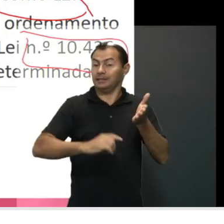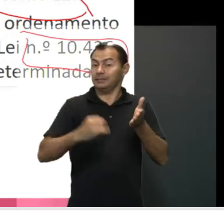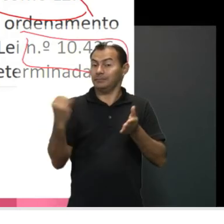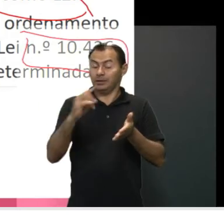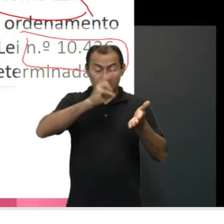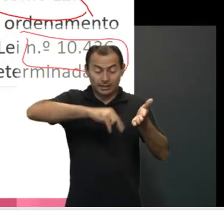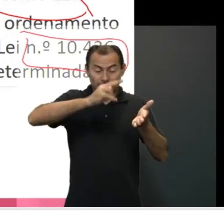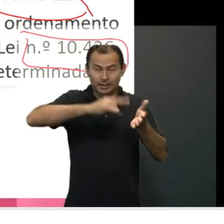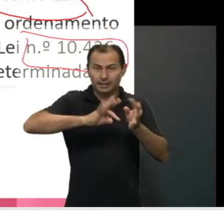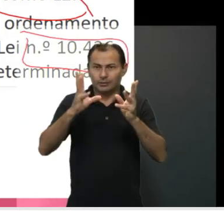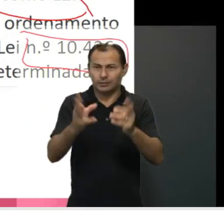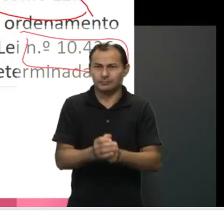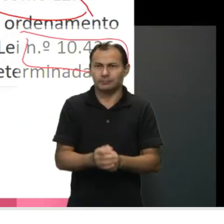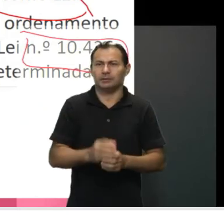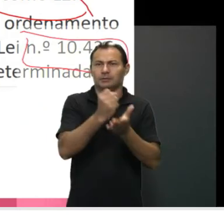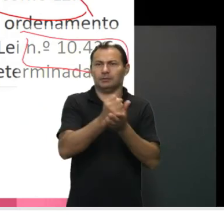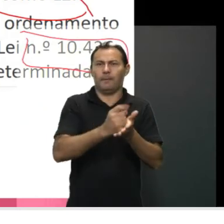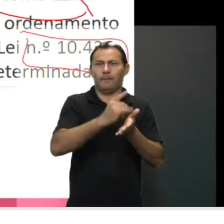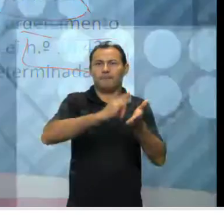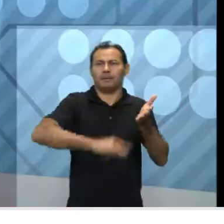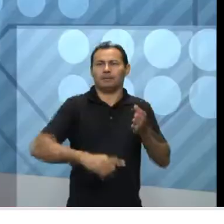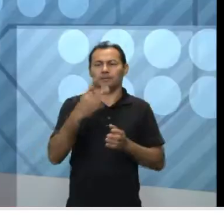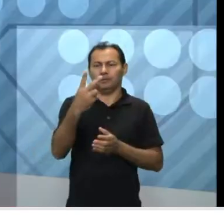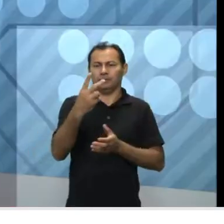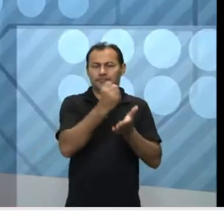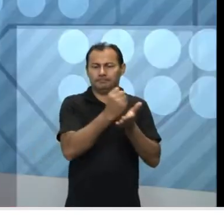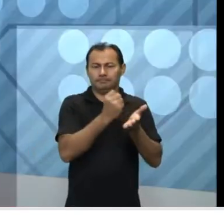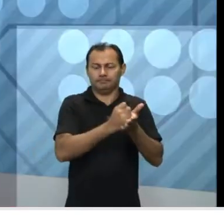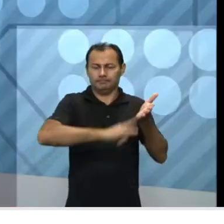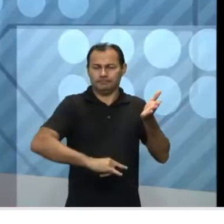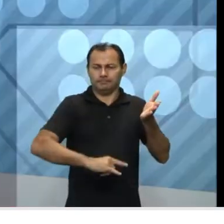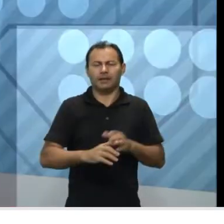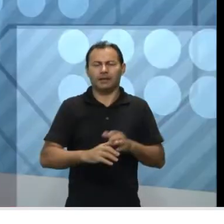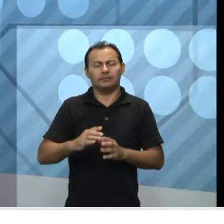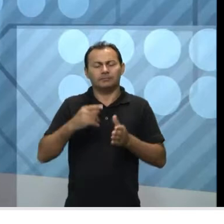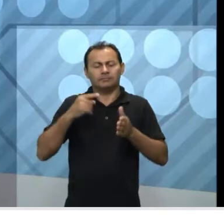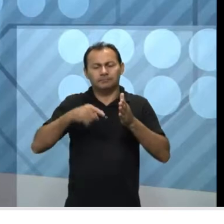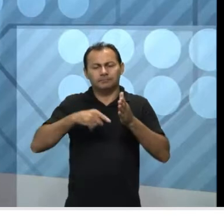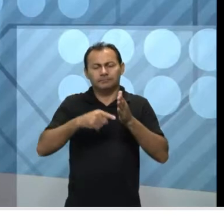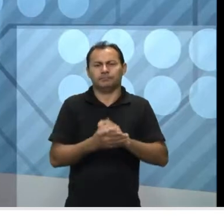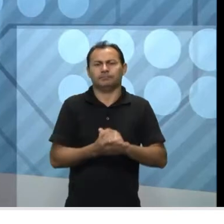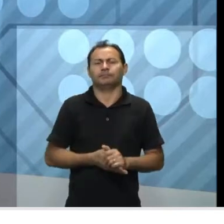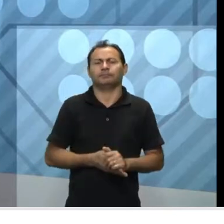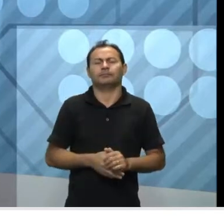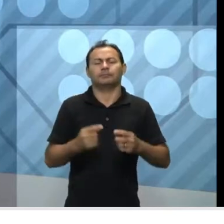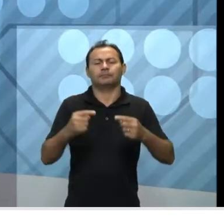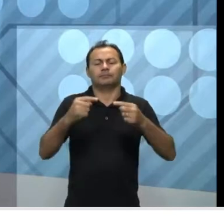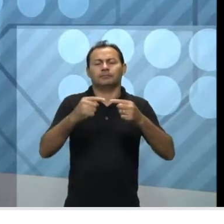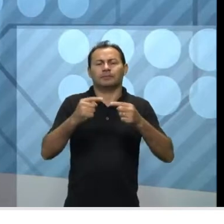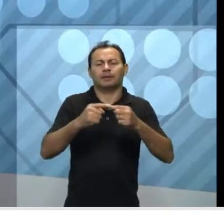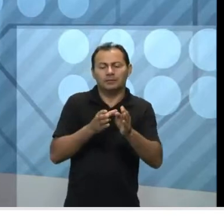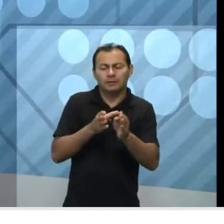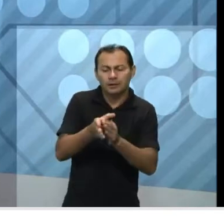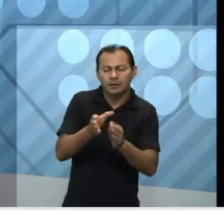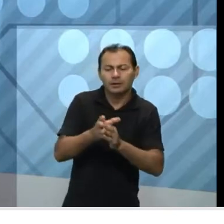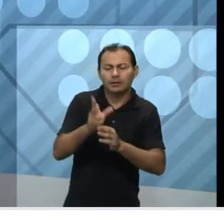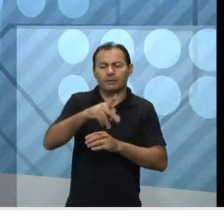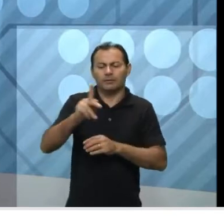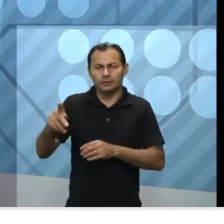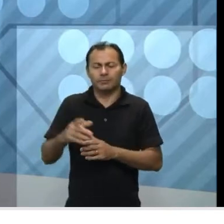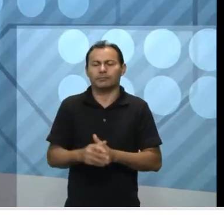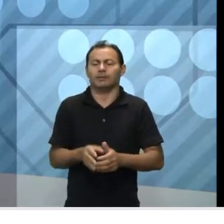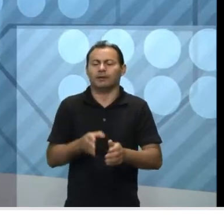dois documentos, eles são o fundamento, tá? Em relação à formação de professor, a formação do tradutor e intérprete de